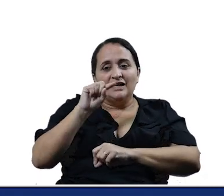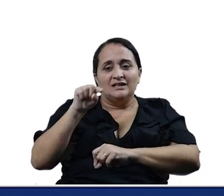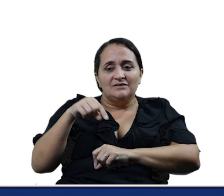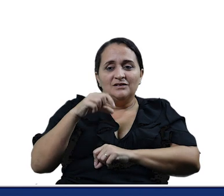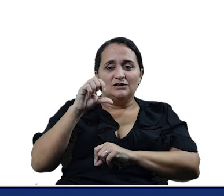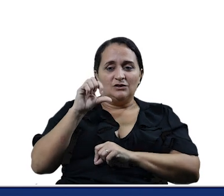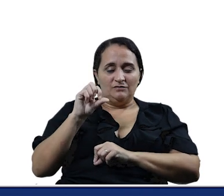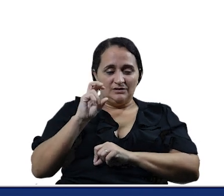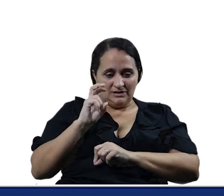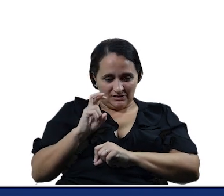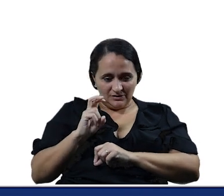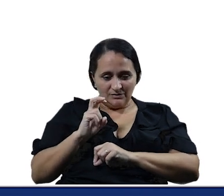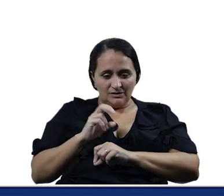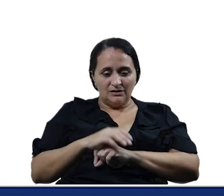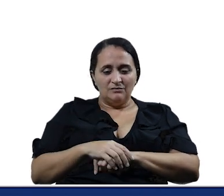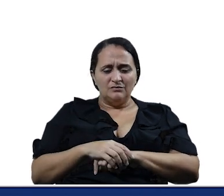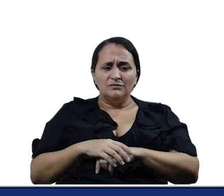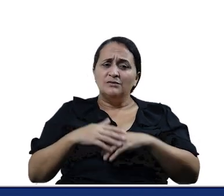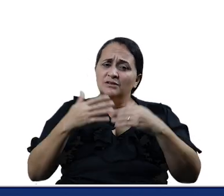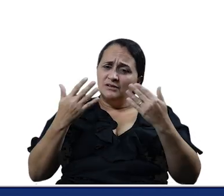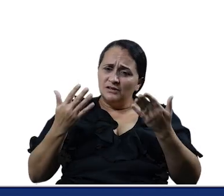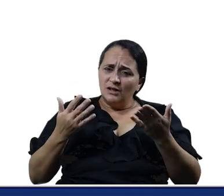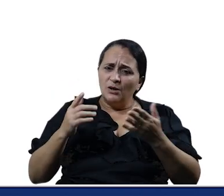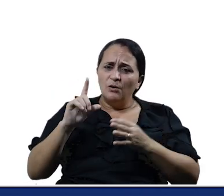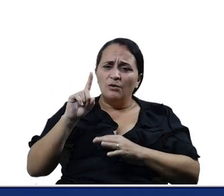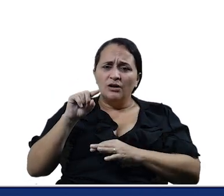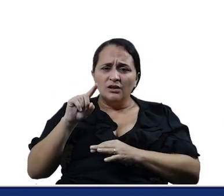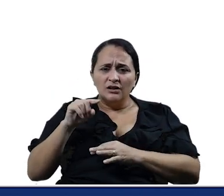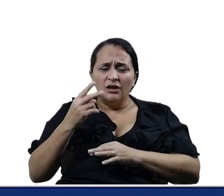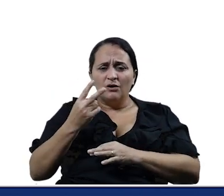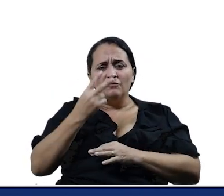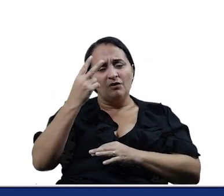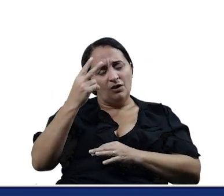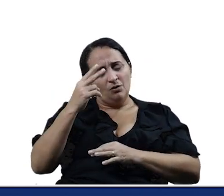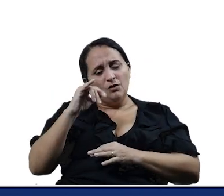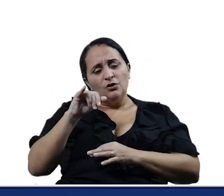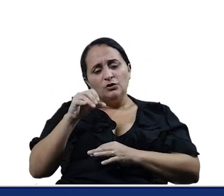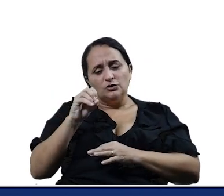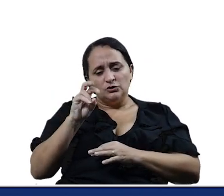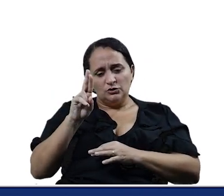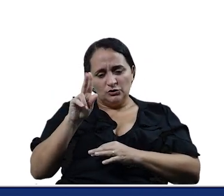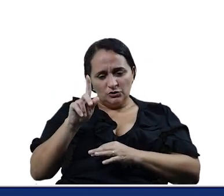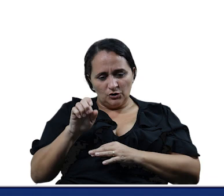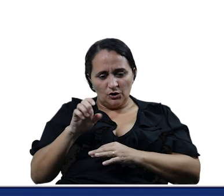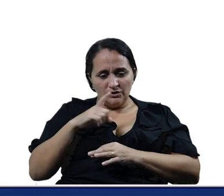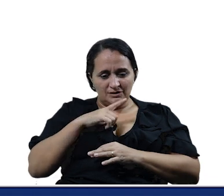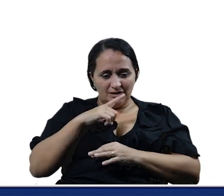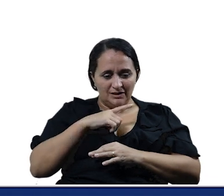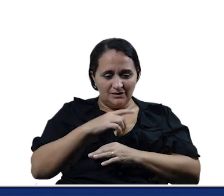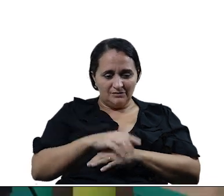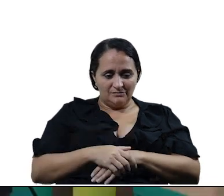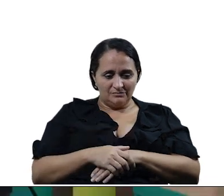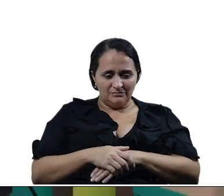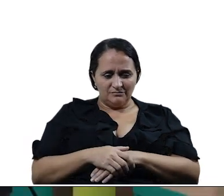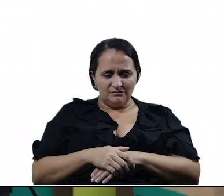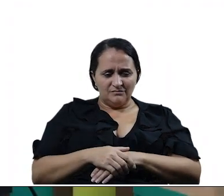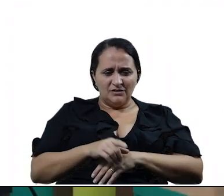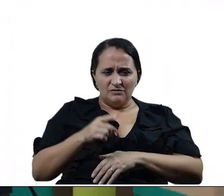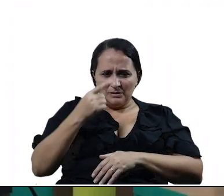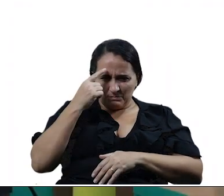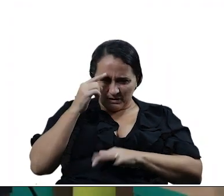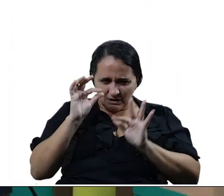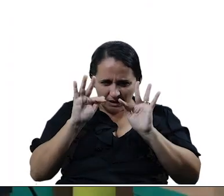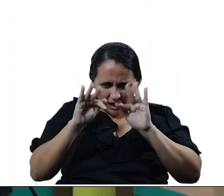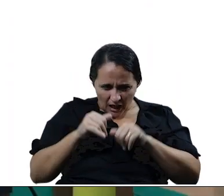R$6,95, que é o valor que Jorginho tem poupado. Mas você acha que acabou por aí? Não,